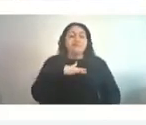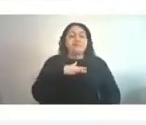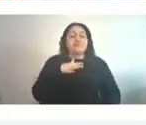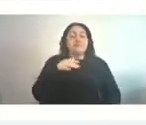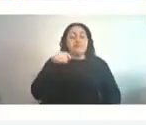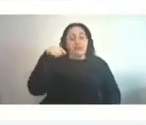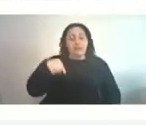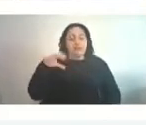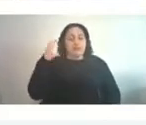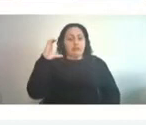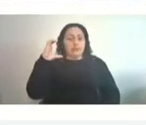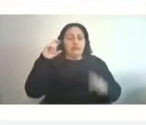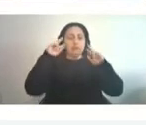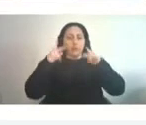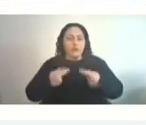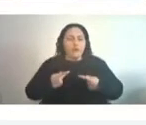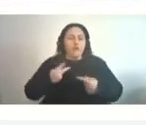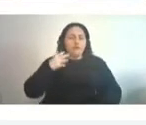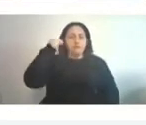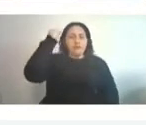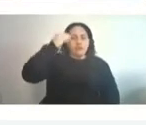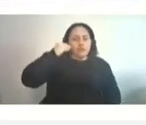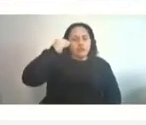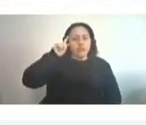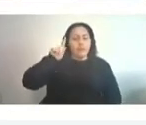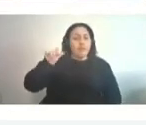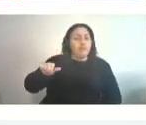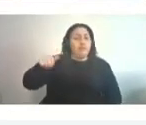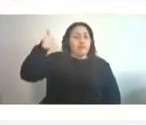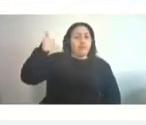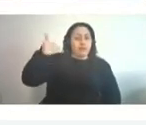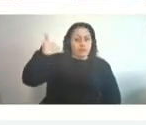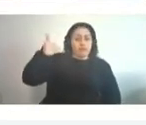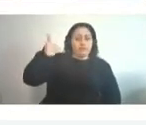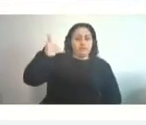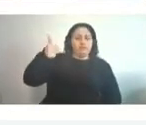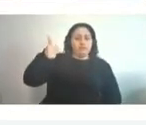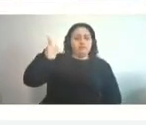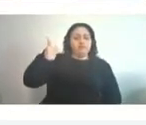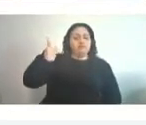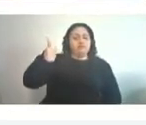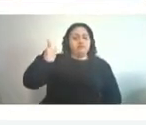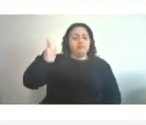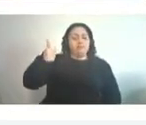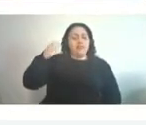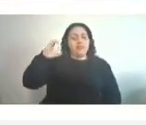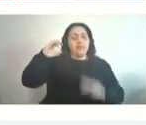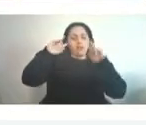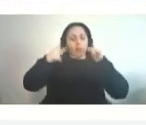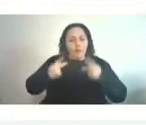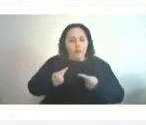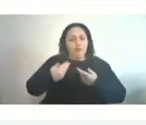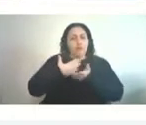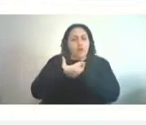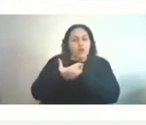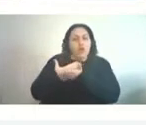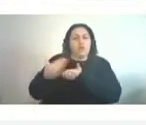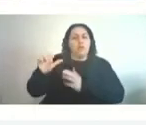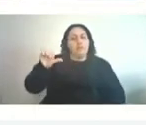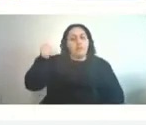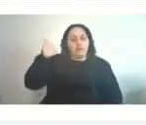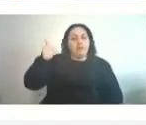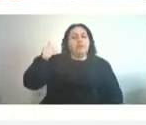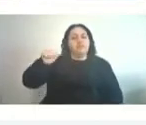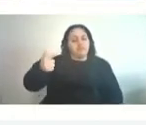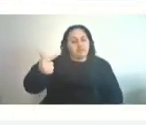humanas, a psicologia, que foi a primeira a se organizar nesse sentido, e depois deu margem, por exemplo, para a